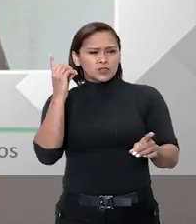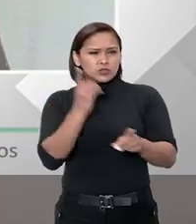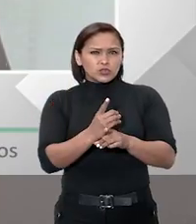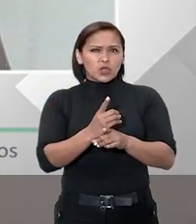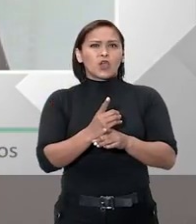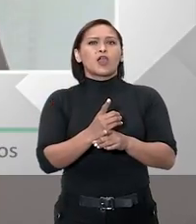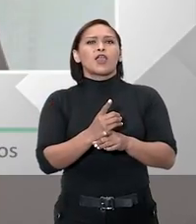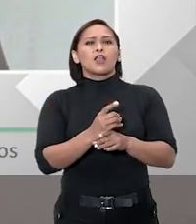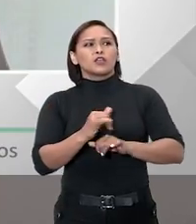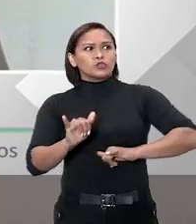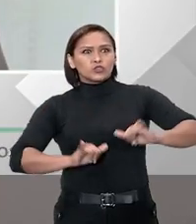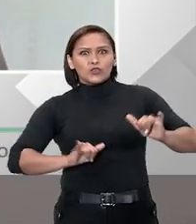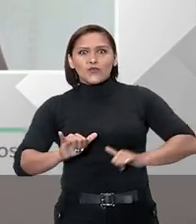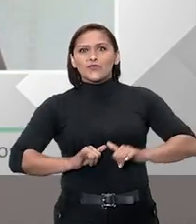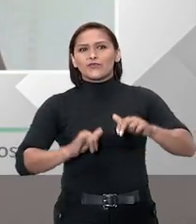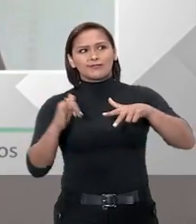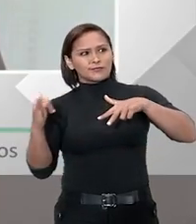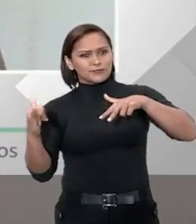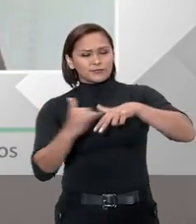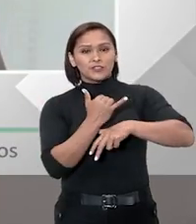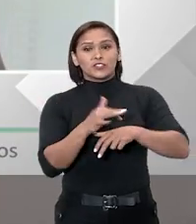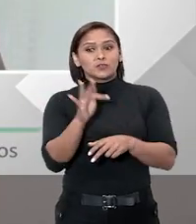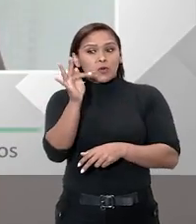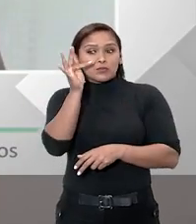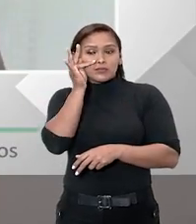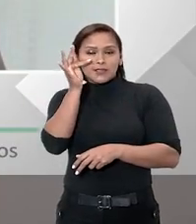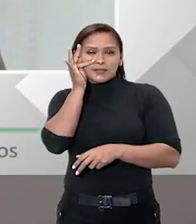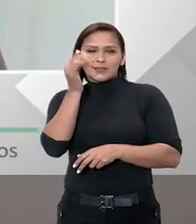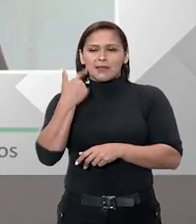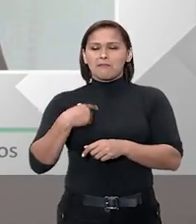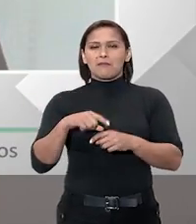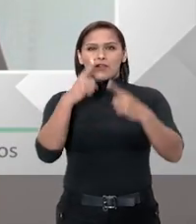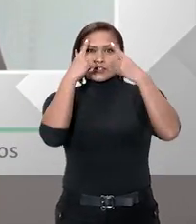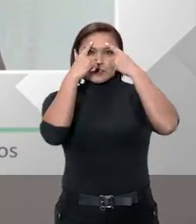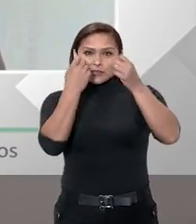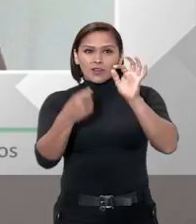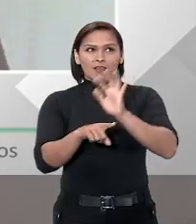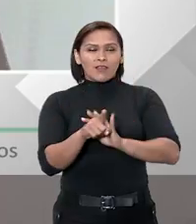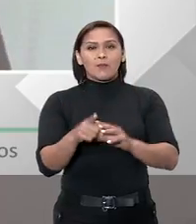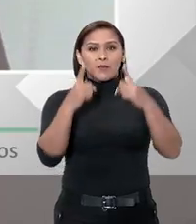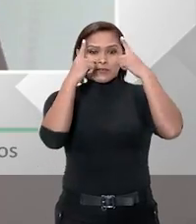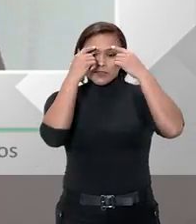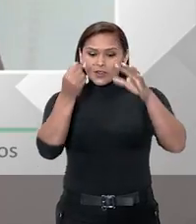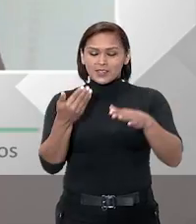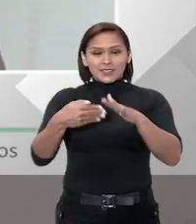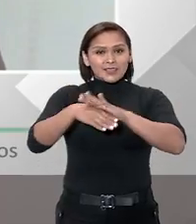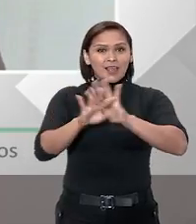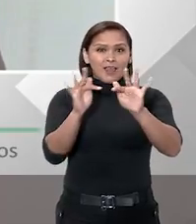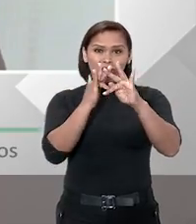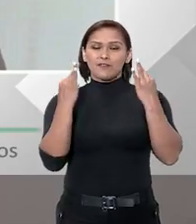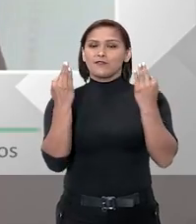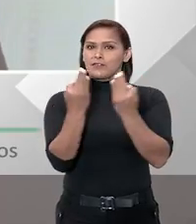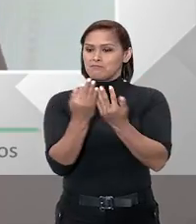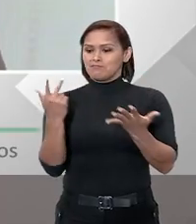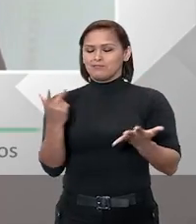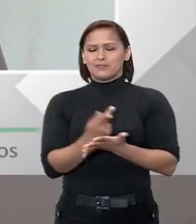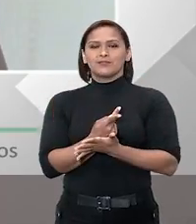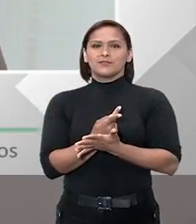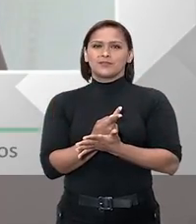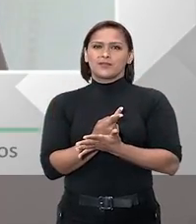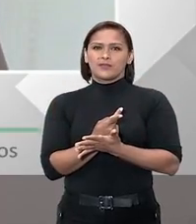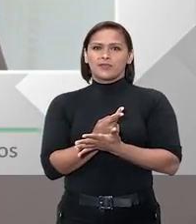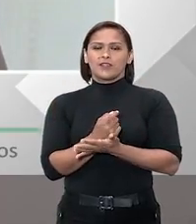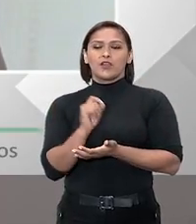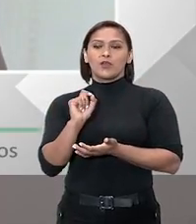encontra sendo vítima ou testemunha de violência, e muitas vezes uma violência intrafamiliar, né, o